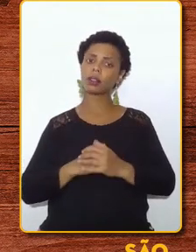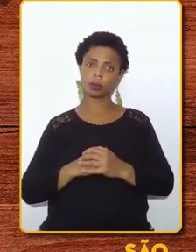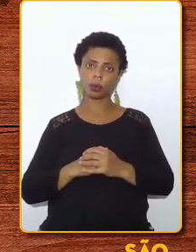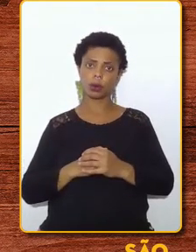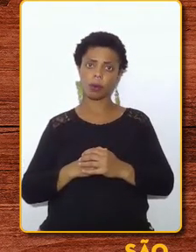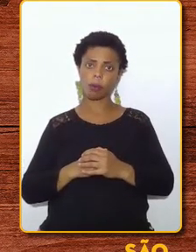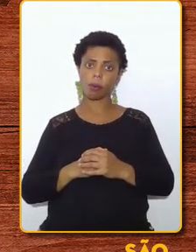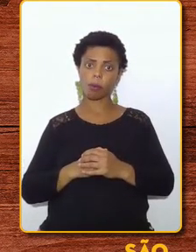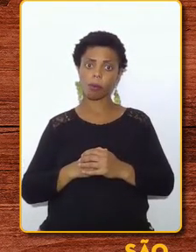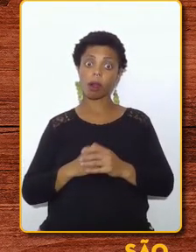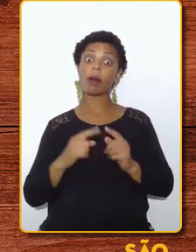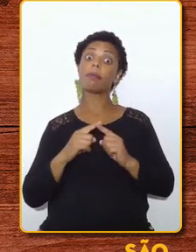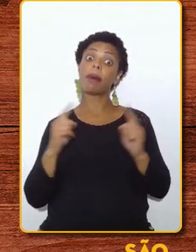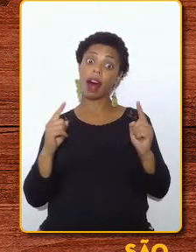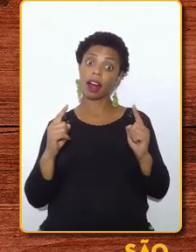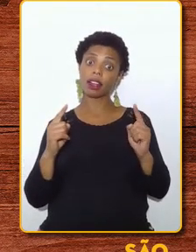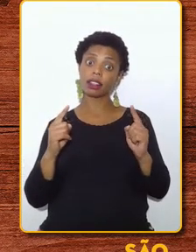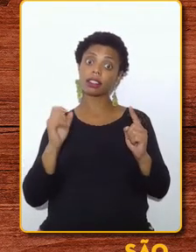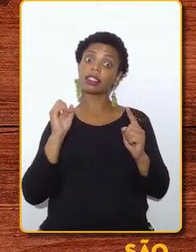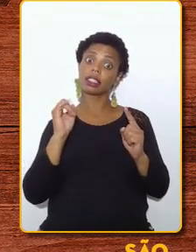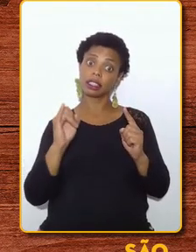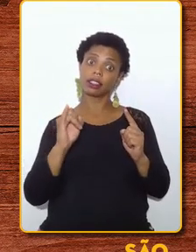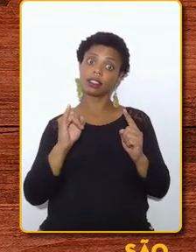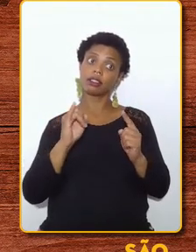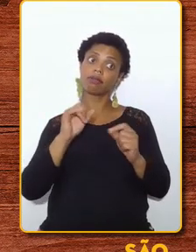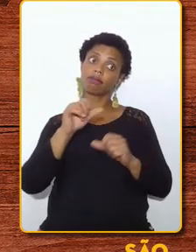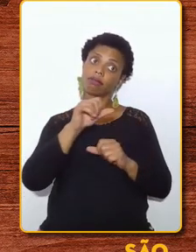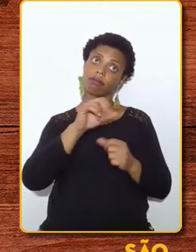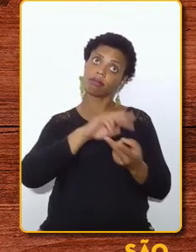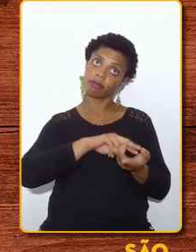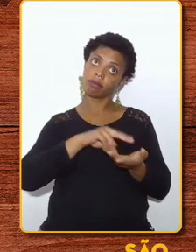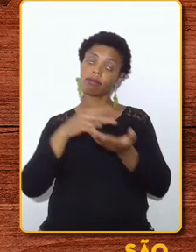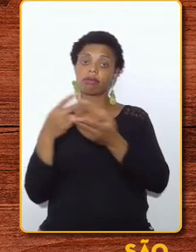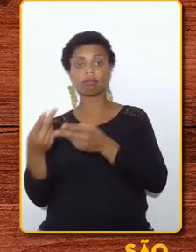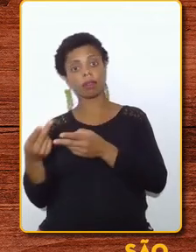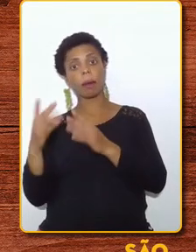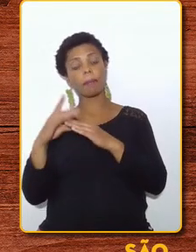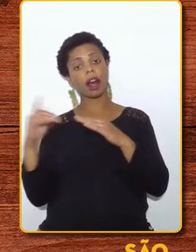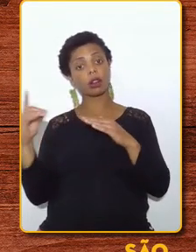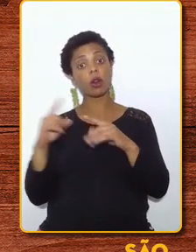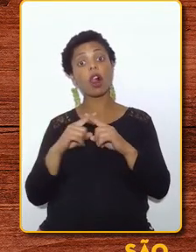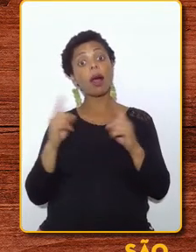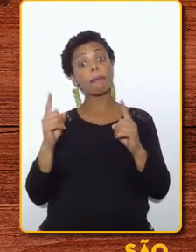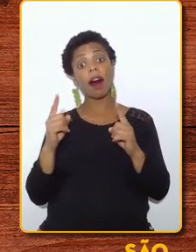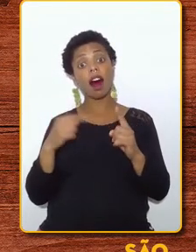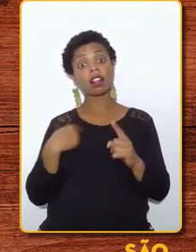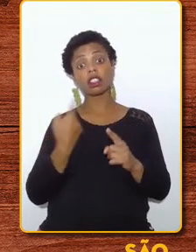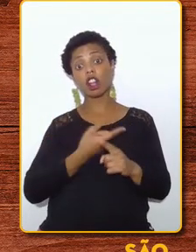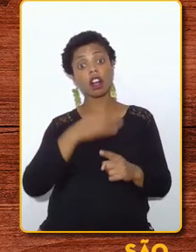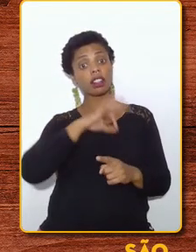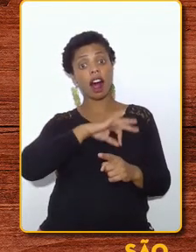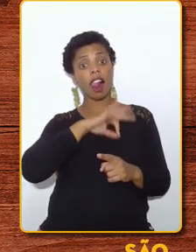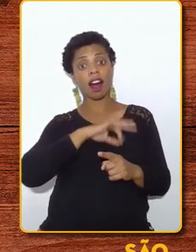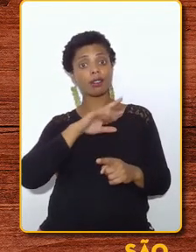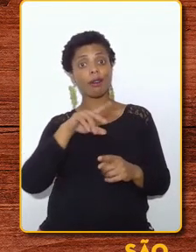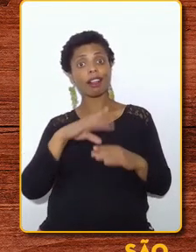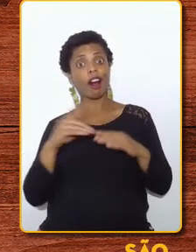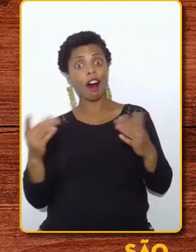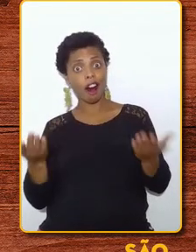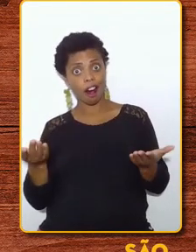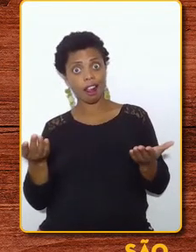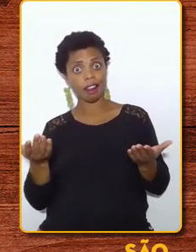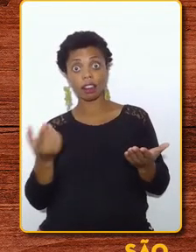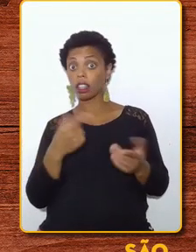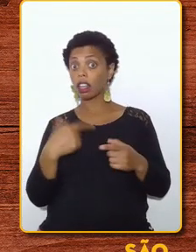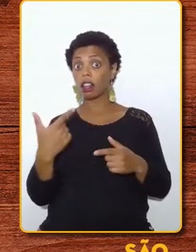Desde que a gente converta para dólar. O problema é que ninguém ganha em dólar e não tem uma política para o dólar.